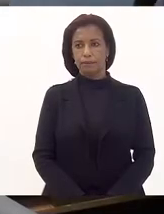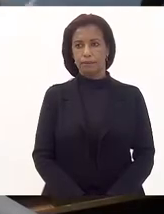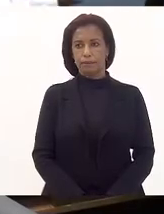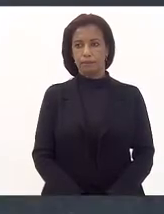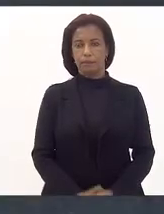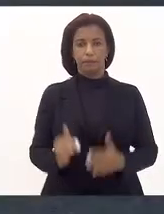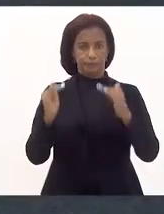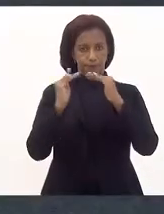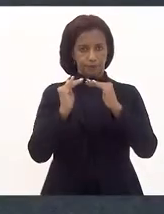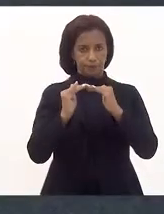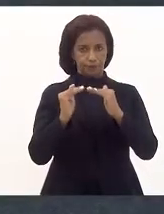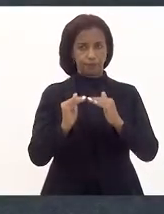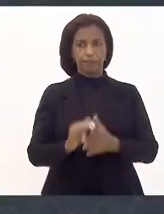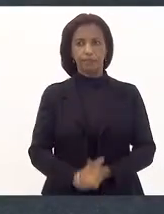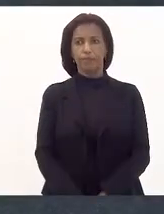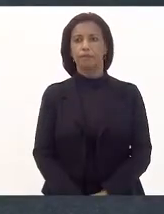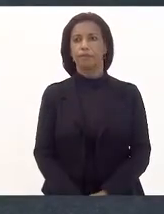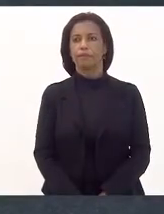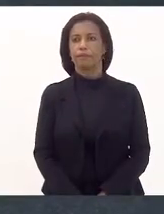Favorável, presidente.